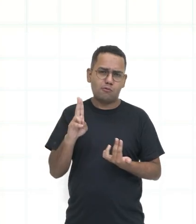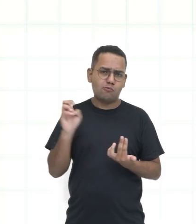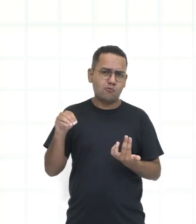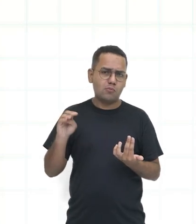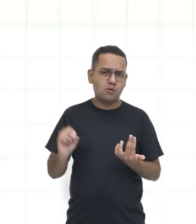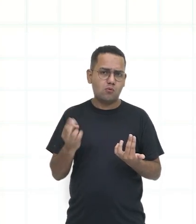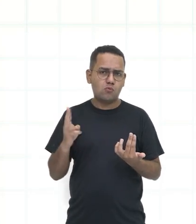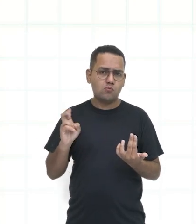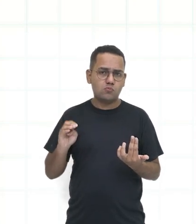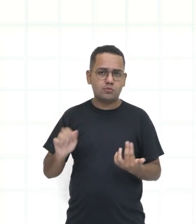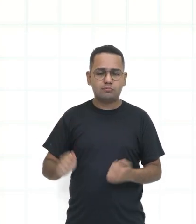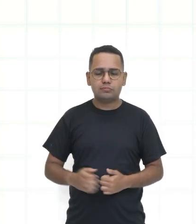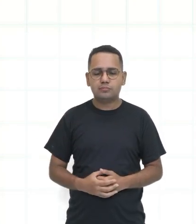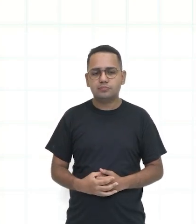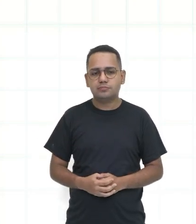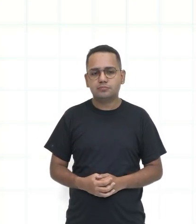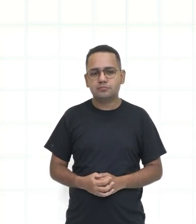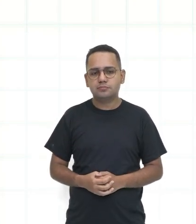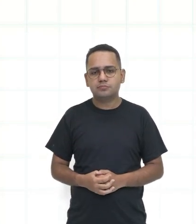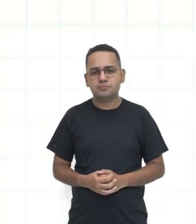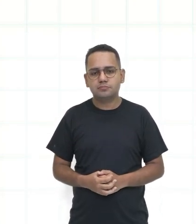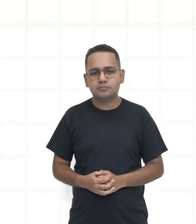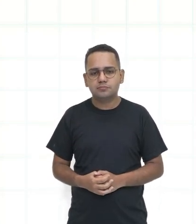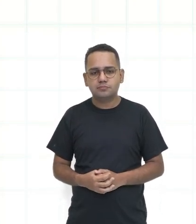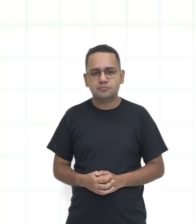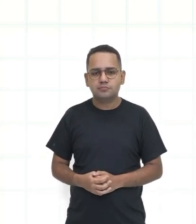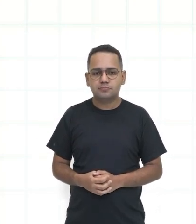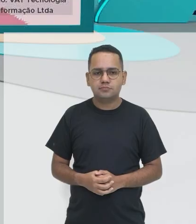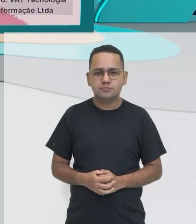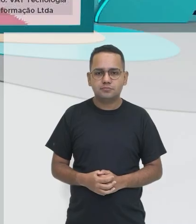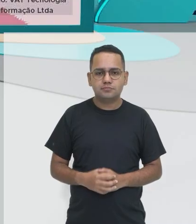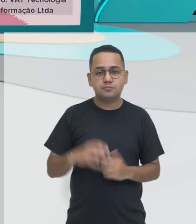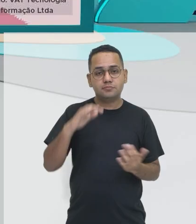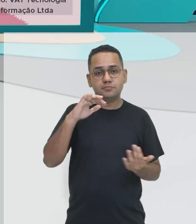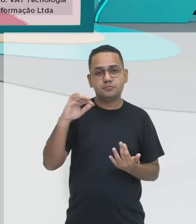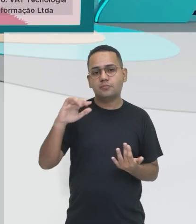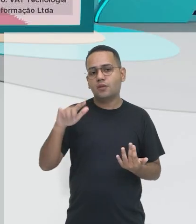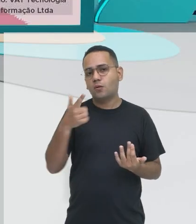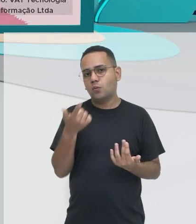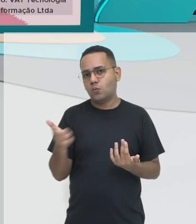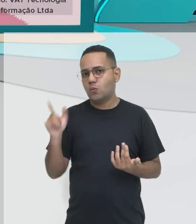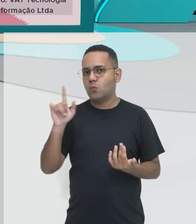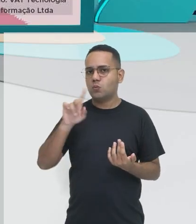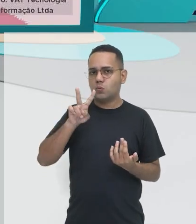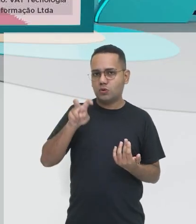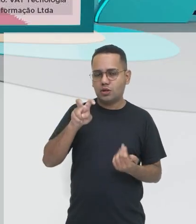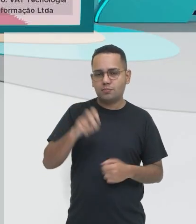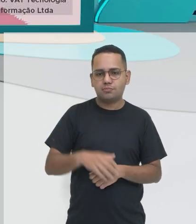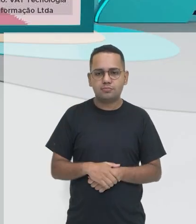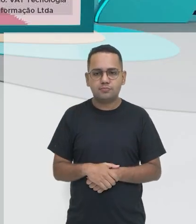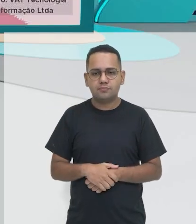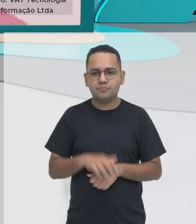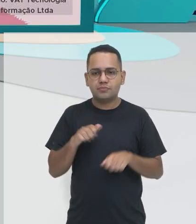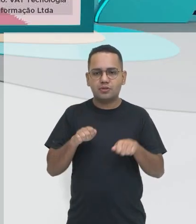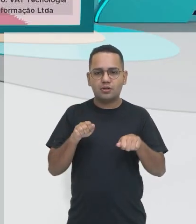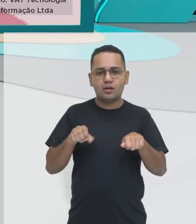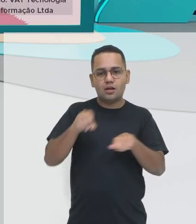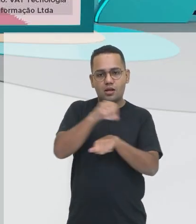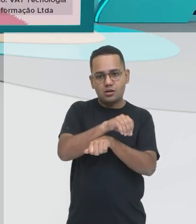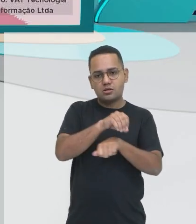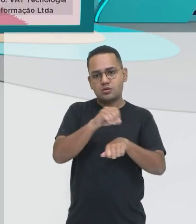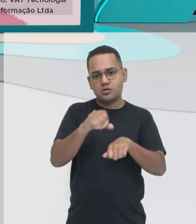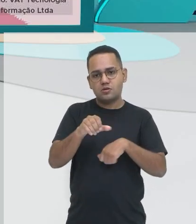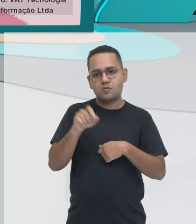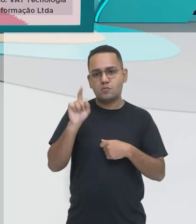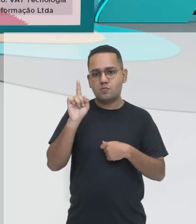uma. Ok? Certo, então. Pulamos agora, né, dos artigos definidos, indefinidos. Aliás, nós temos